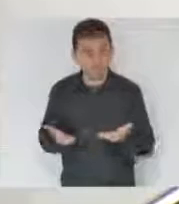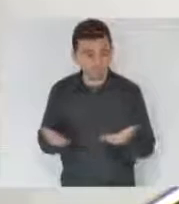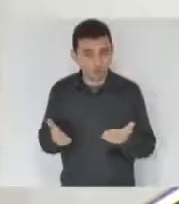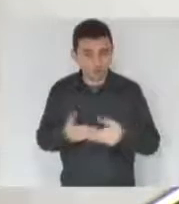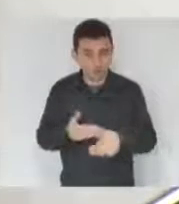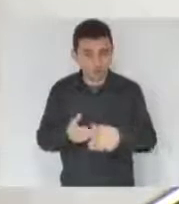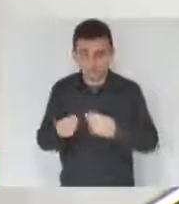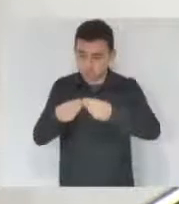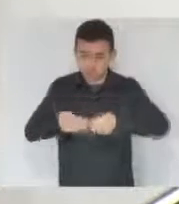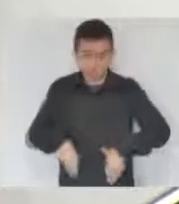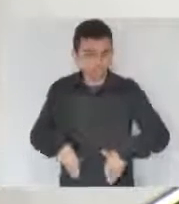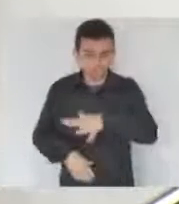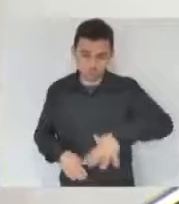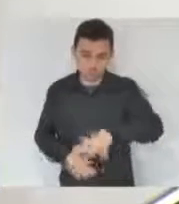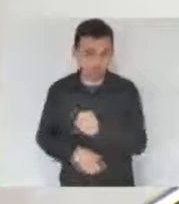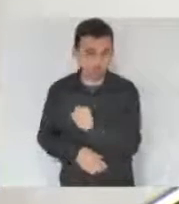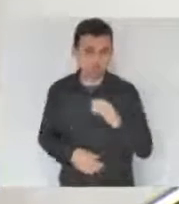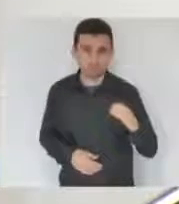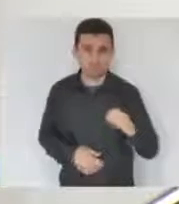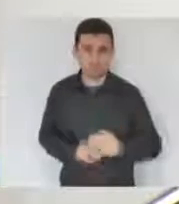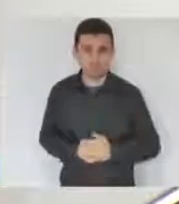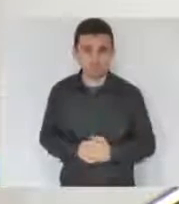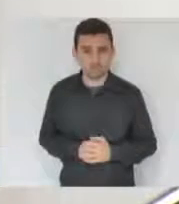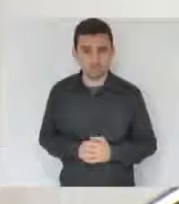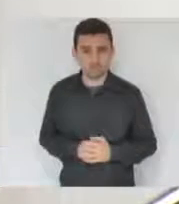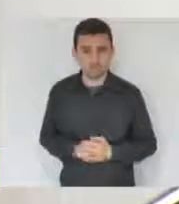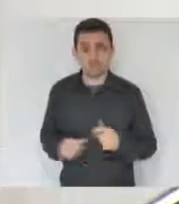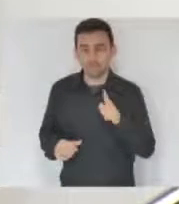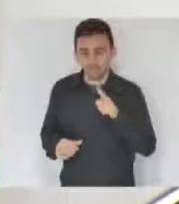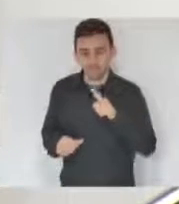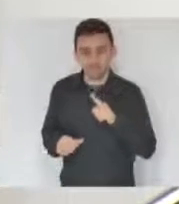esse prejuízo para Santa Catarina. Tenho aqui,